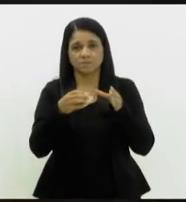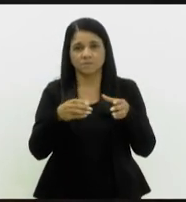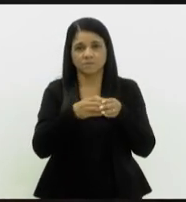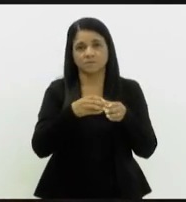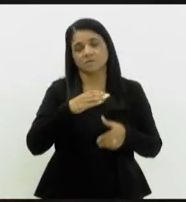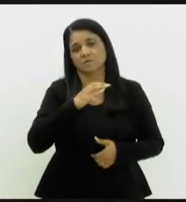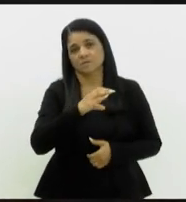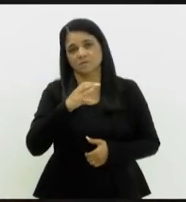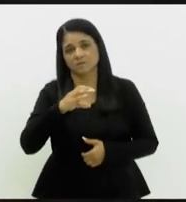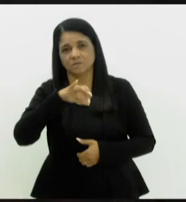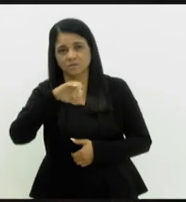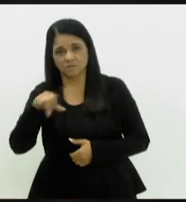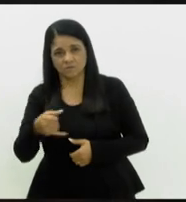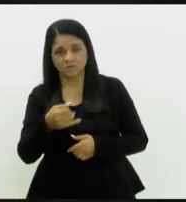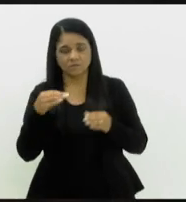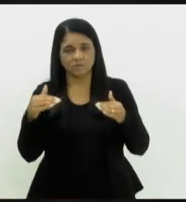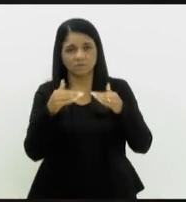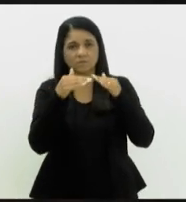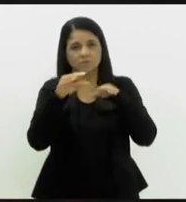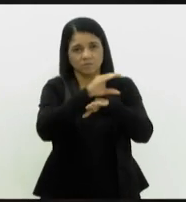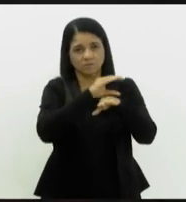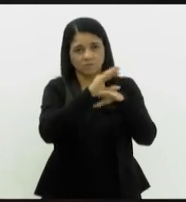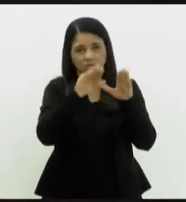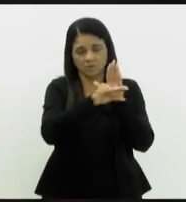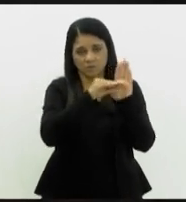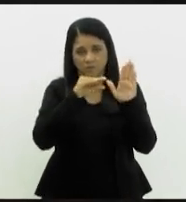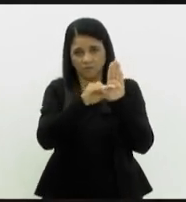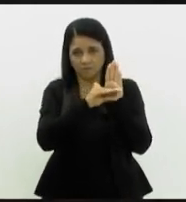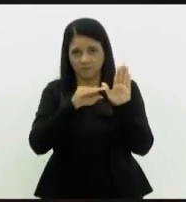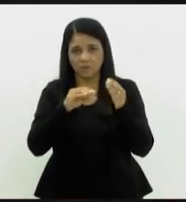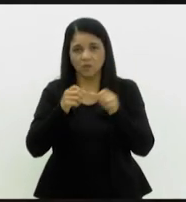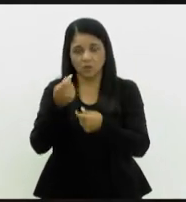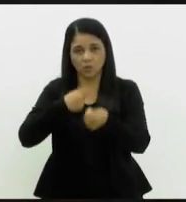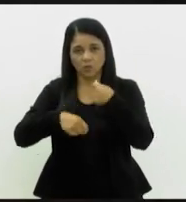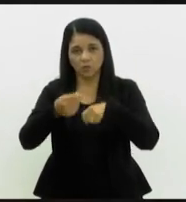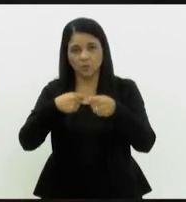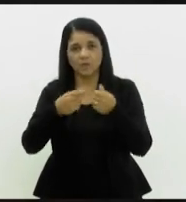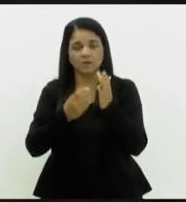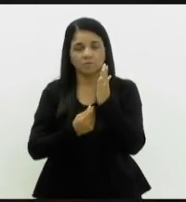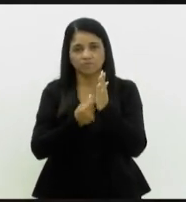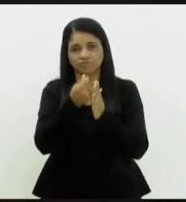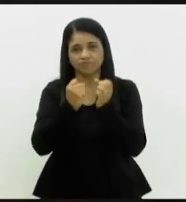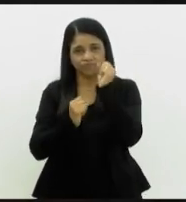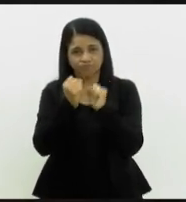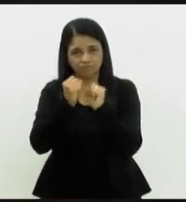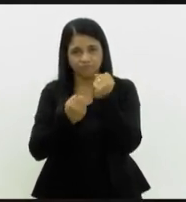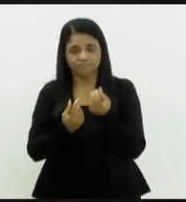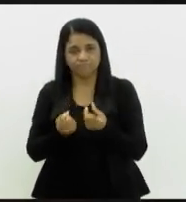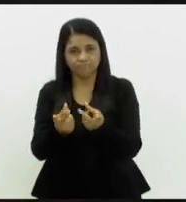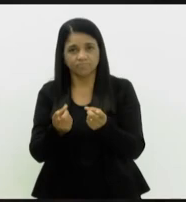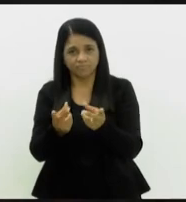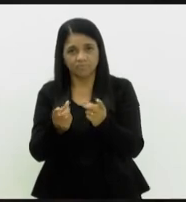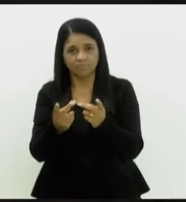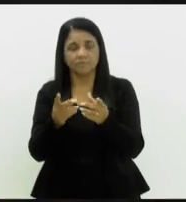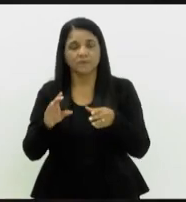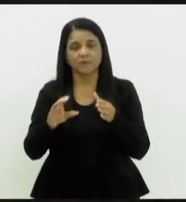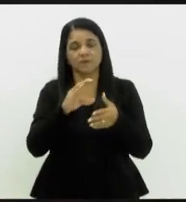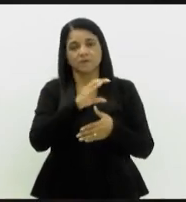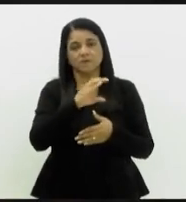pela constitucionalidade com emendas, de Economia, Indústria e Comércio favorável com as emendas da